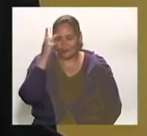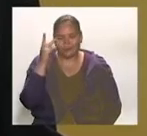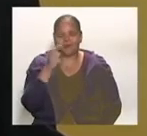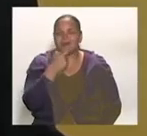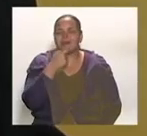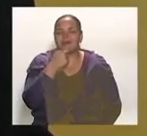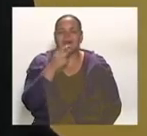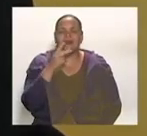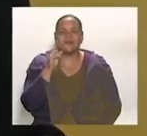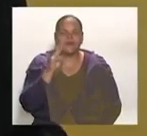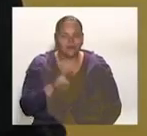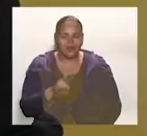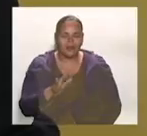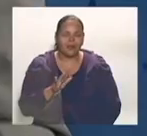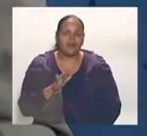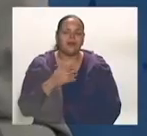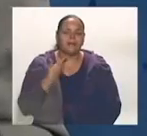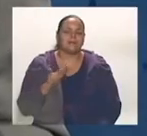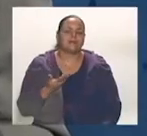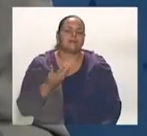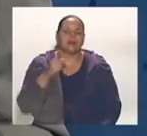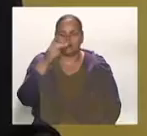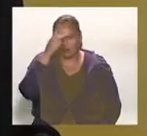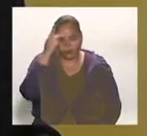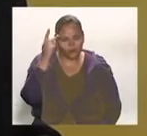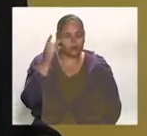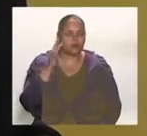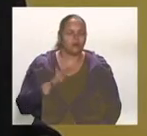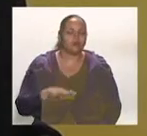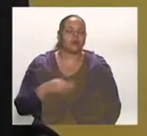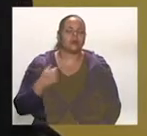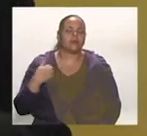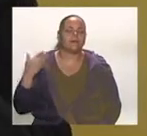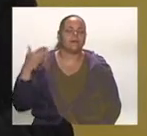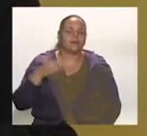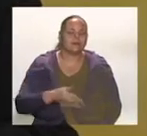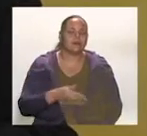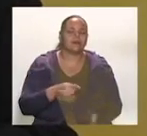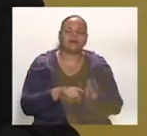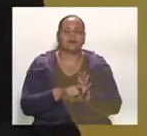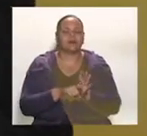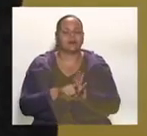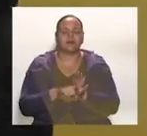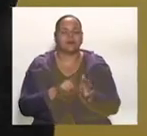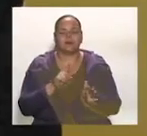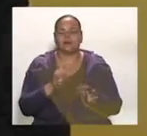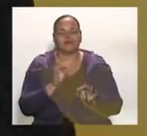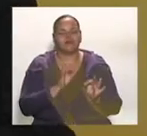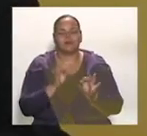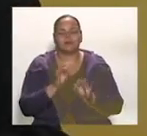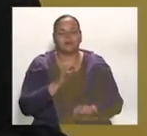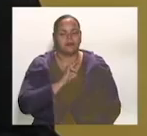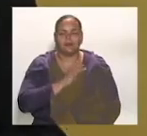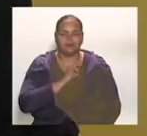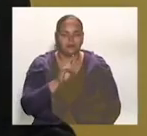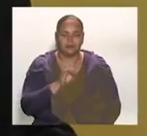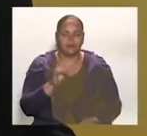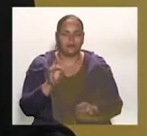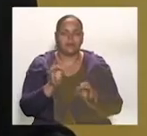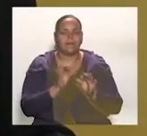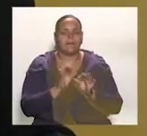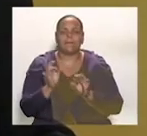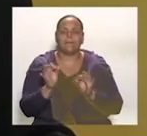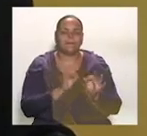ver. O que eu acho mais complicado é que aquelas pessoas que estão ali para fiscalizar, elas não